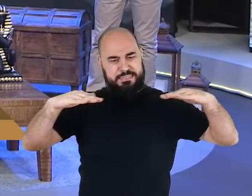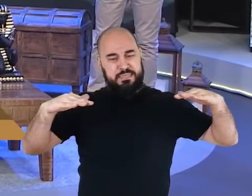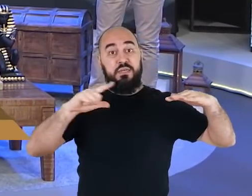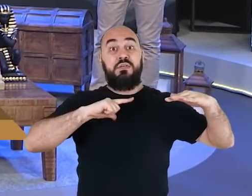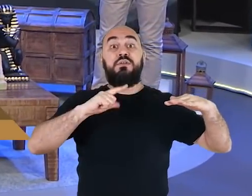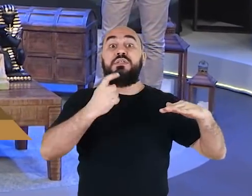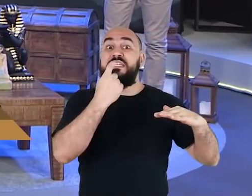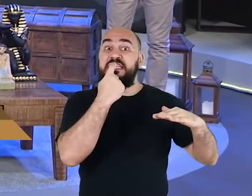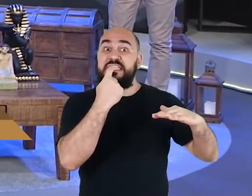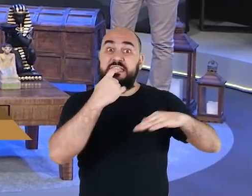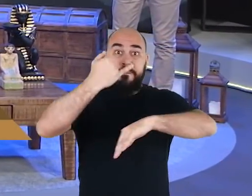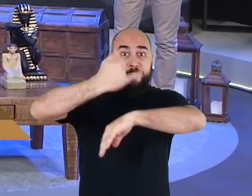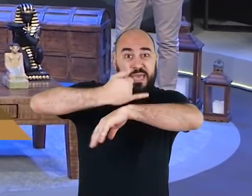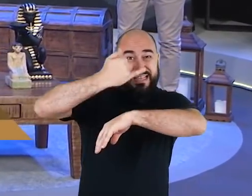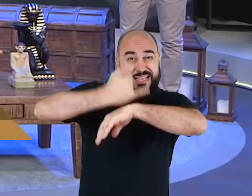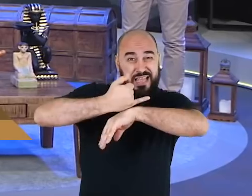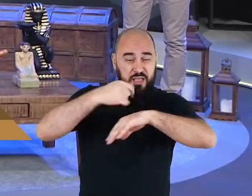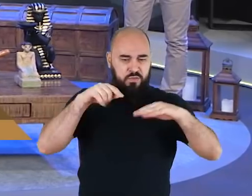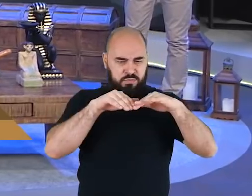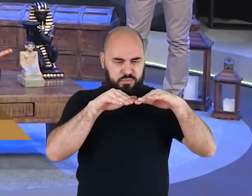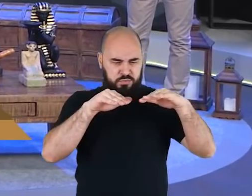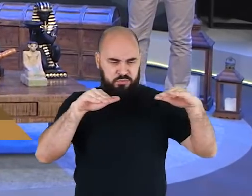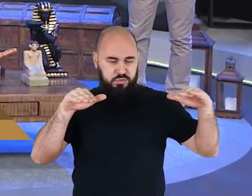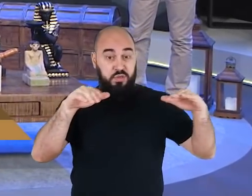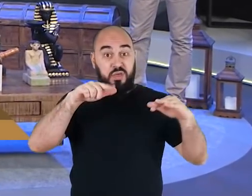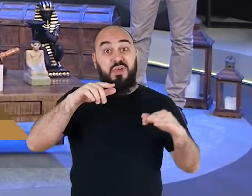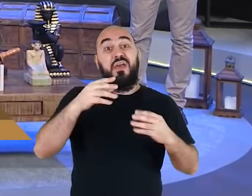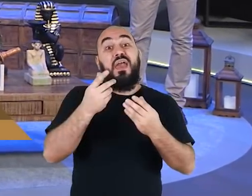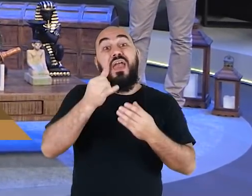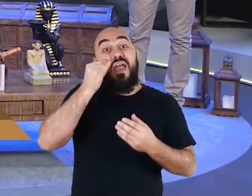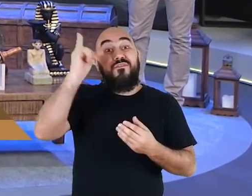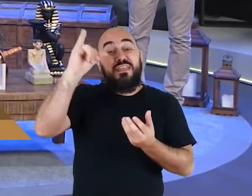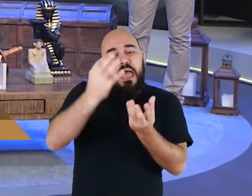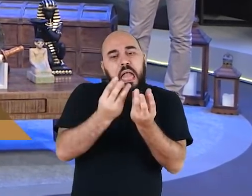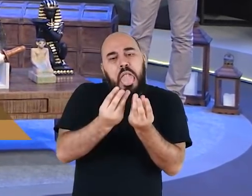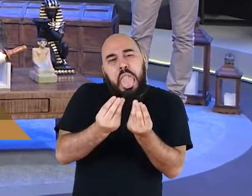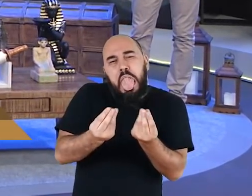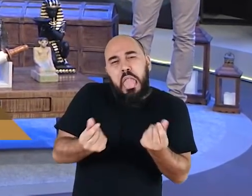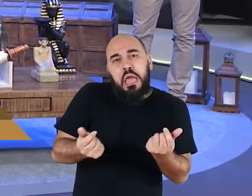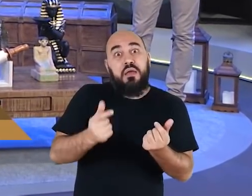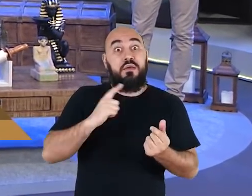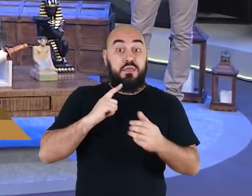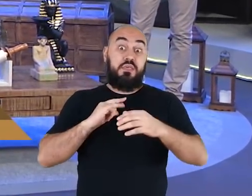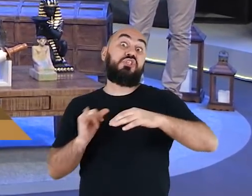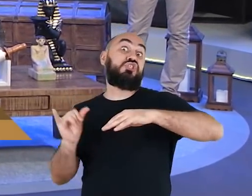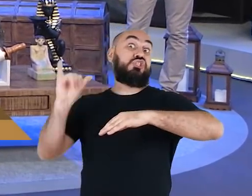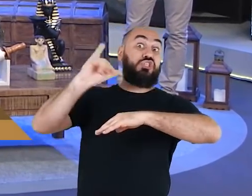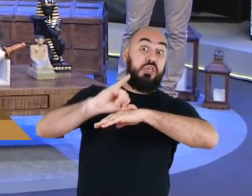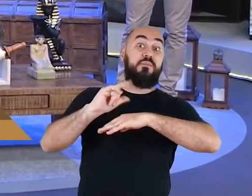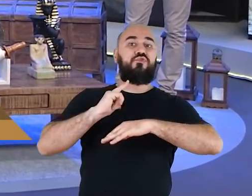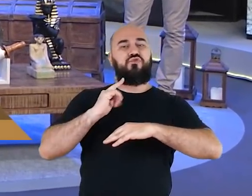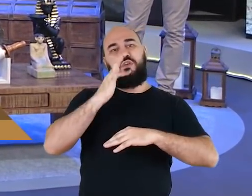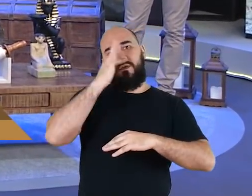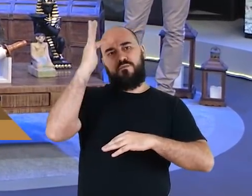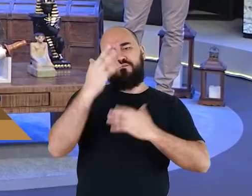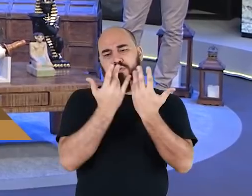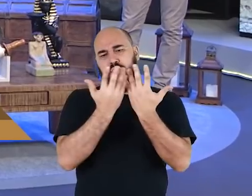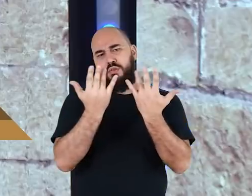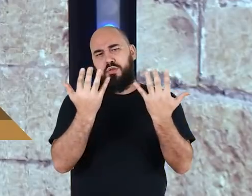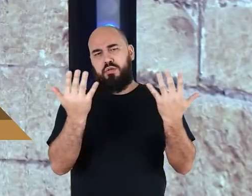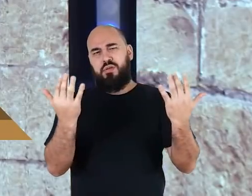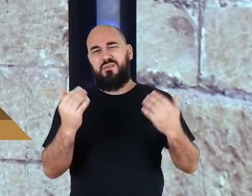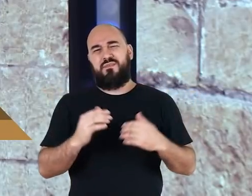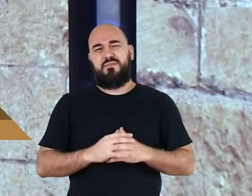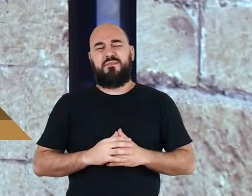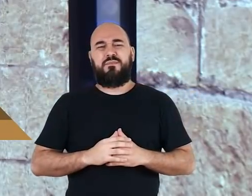que a água da terra pudesse desgastar a base, e acima de tudo isso estaria o jardim da Babilônia. Ou